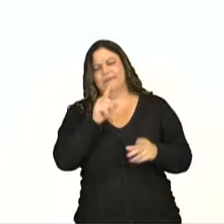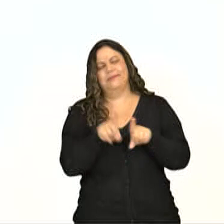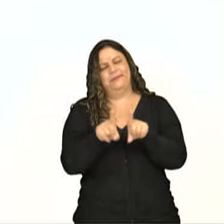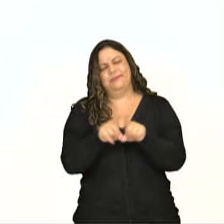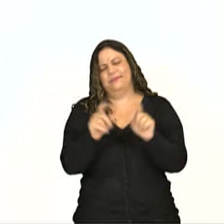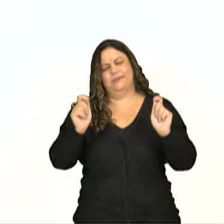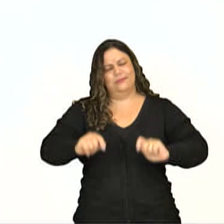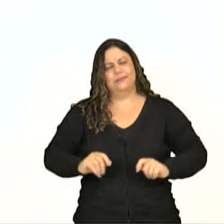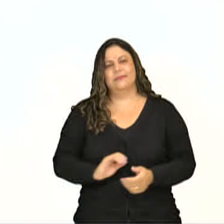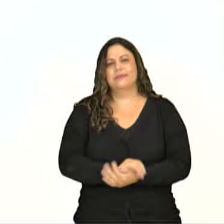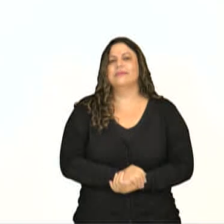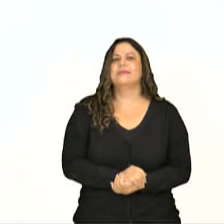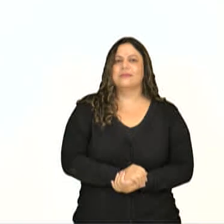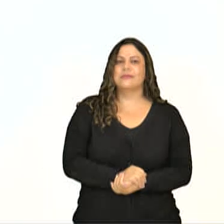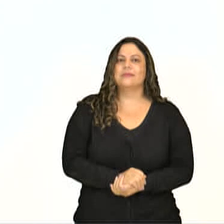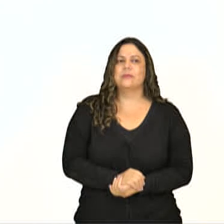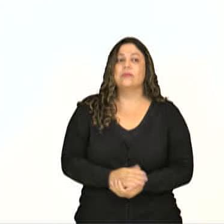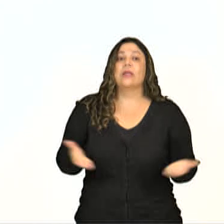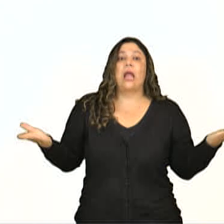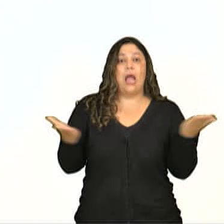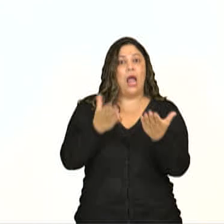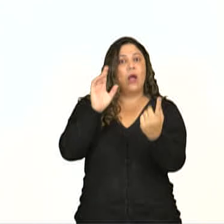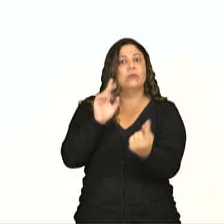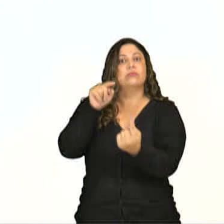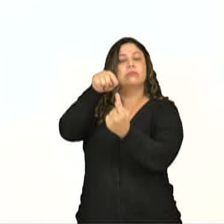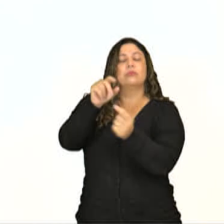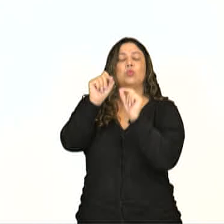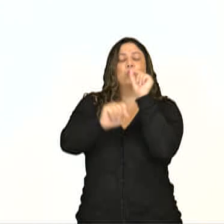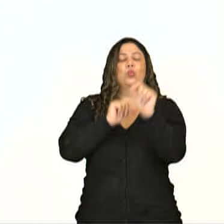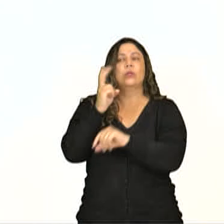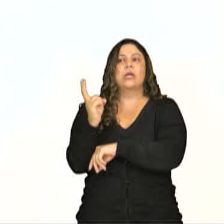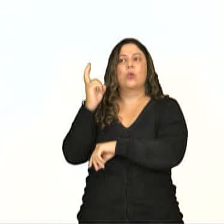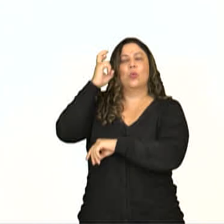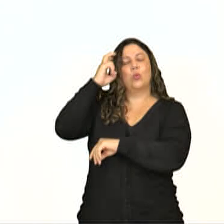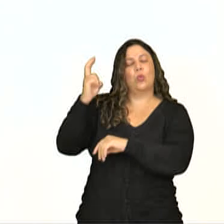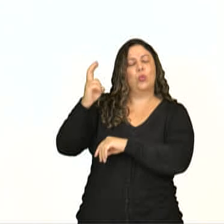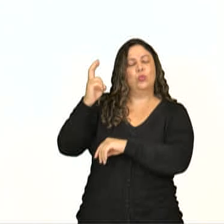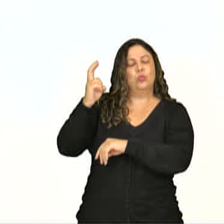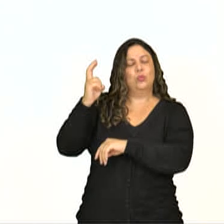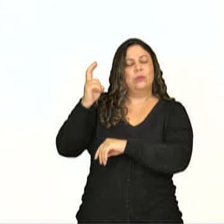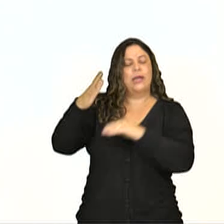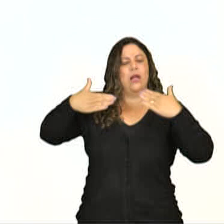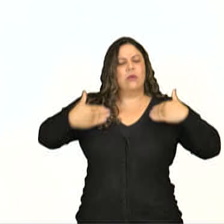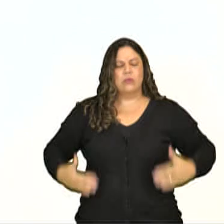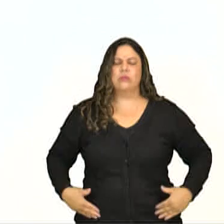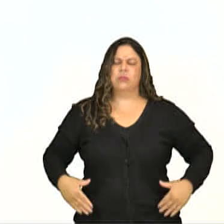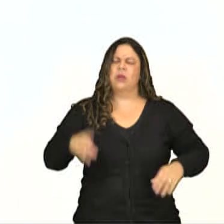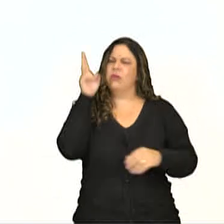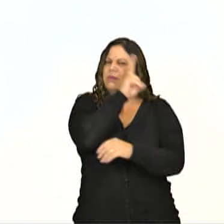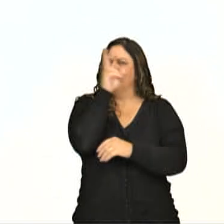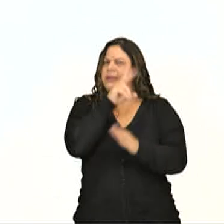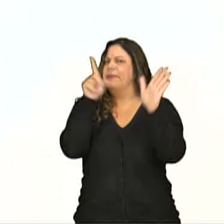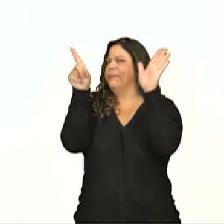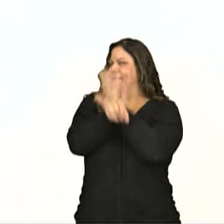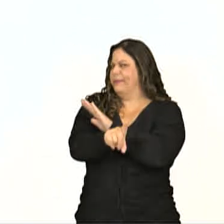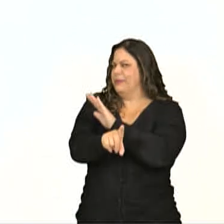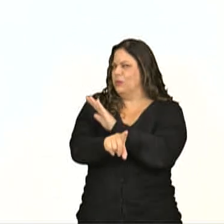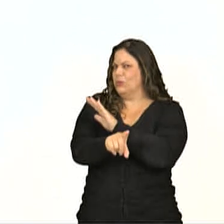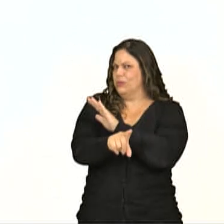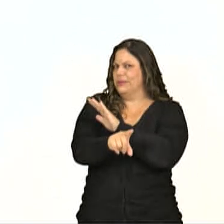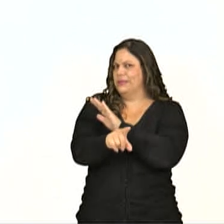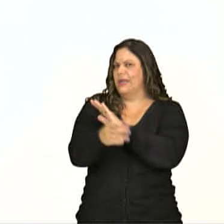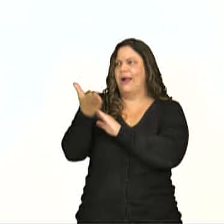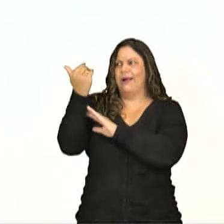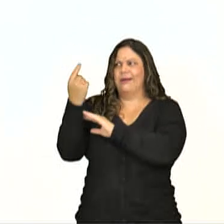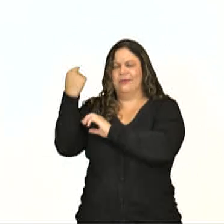E agora, definindo agora o que é a cultura corporal de movimento. Lembra a pergunta que eu fiz no início da aula? Agora a gente vai responder.